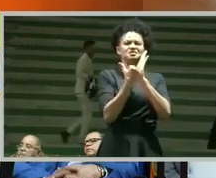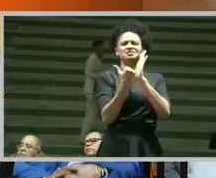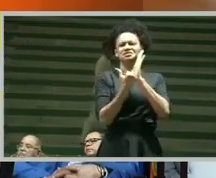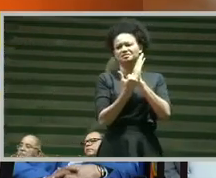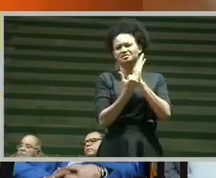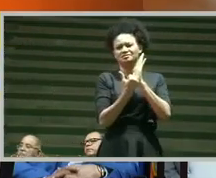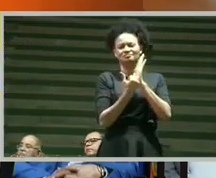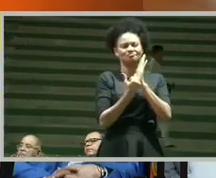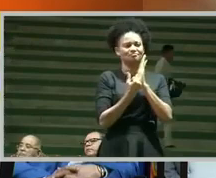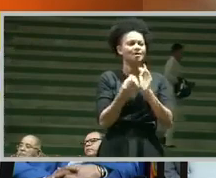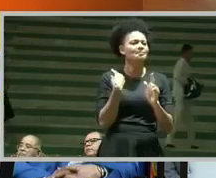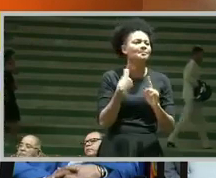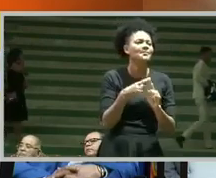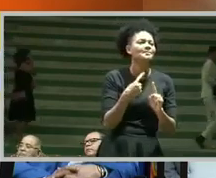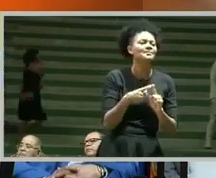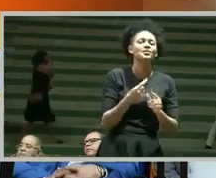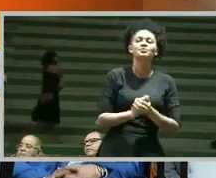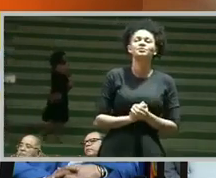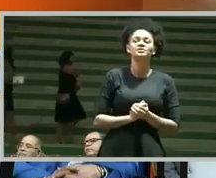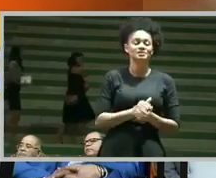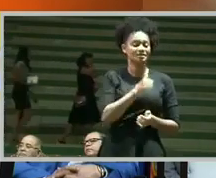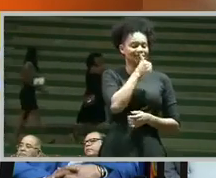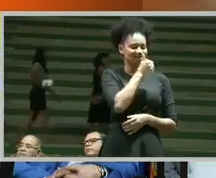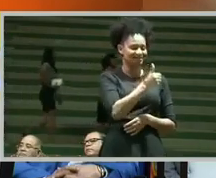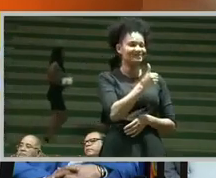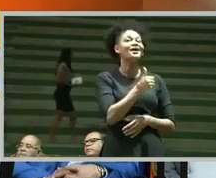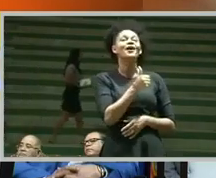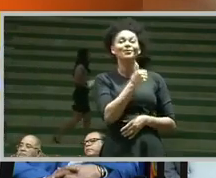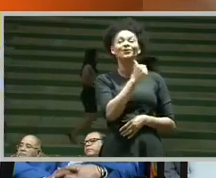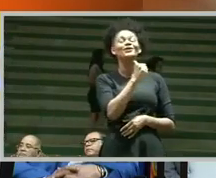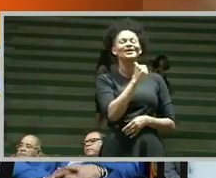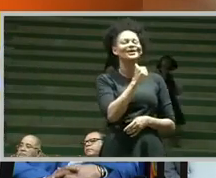dúvida seria o salmo de número 23.